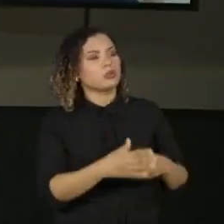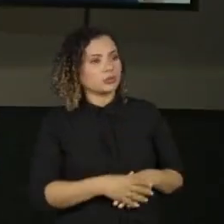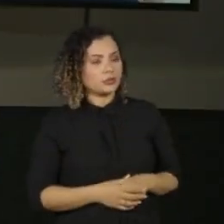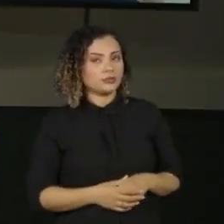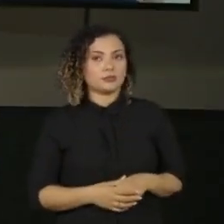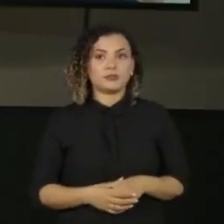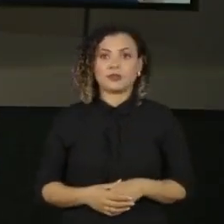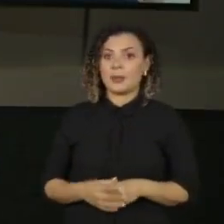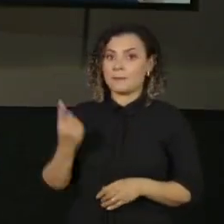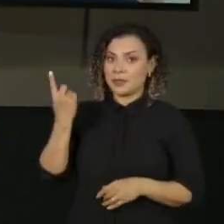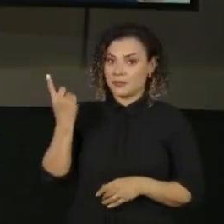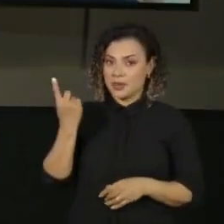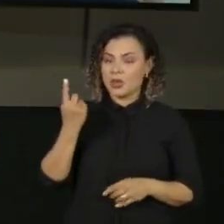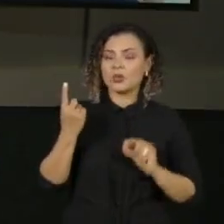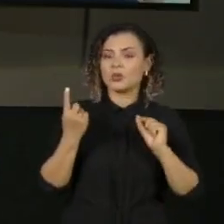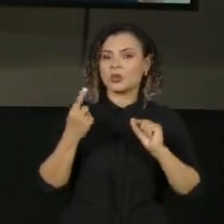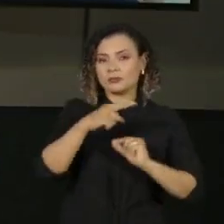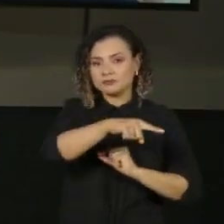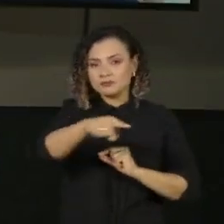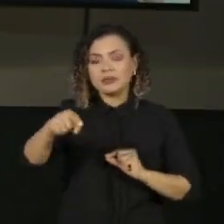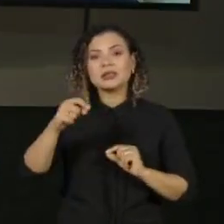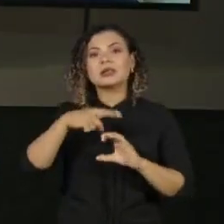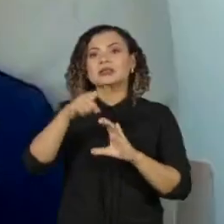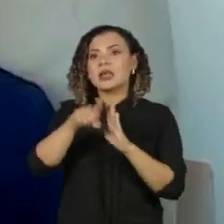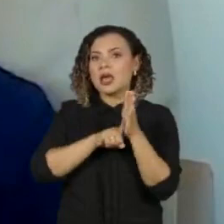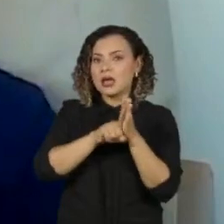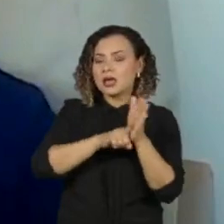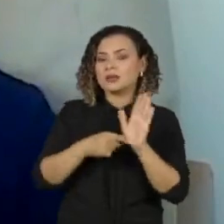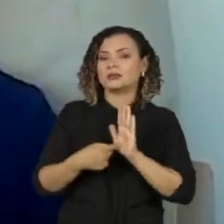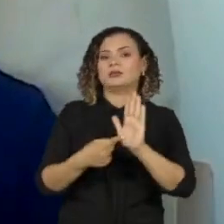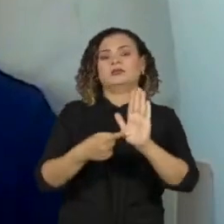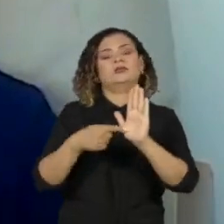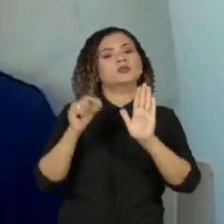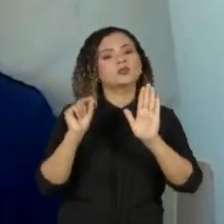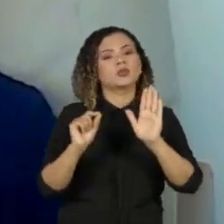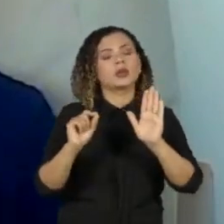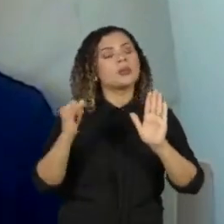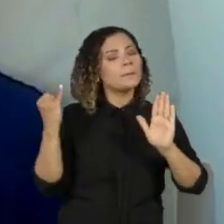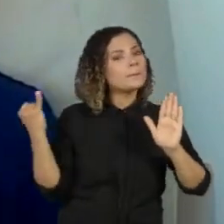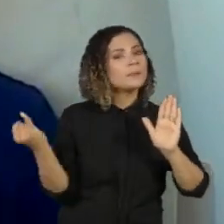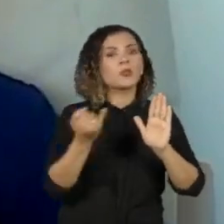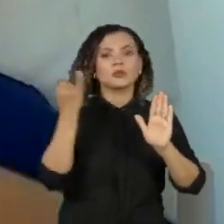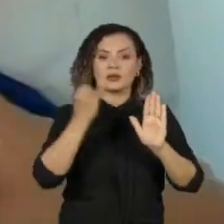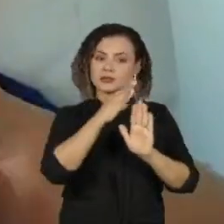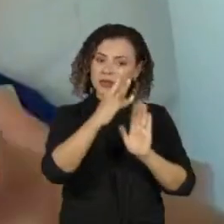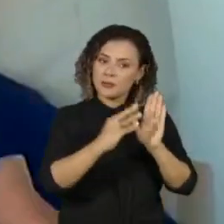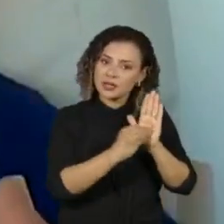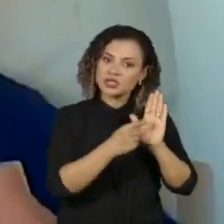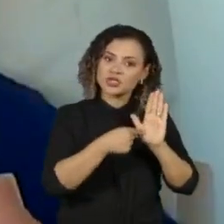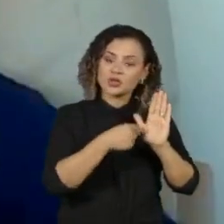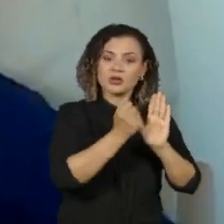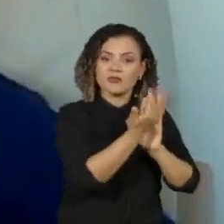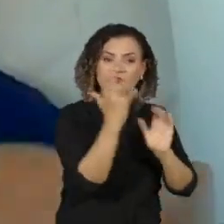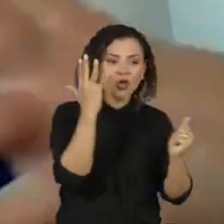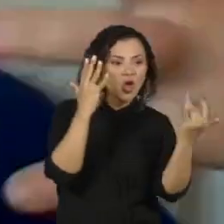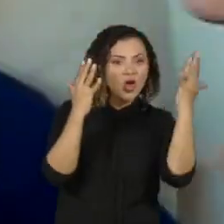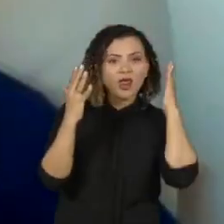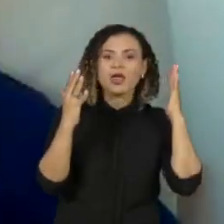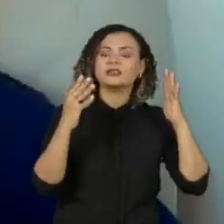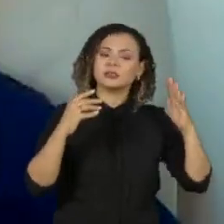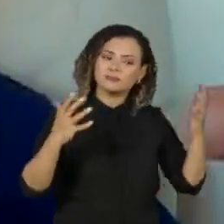primeiro lugar, que é inequívoco que a ciência já demonstrou a importância que a manutenção da Amazônia como uma floresta